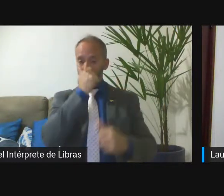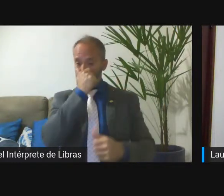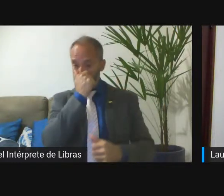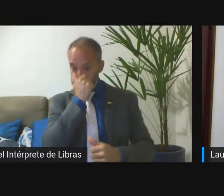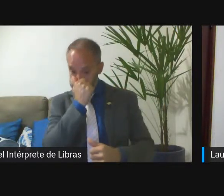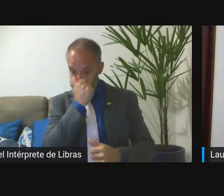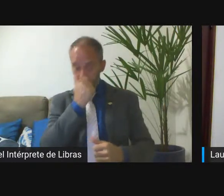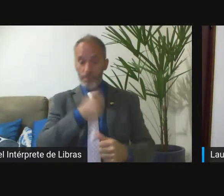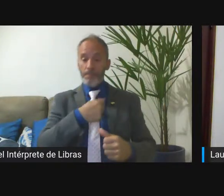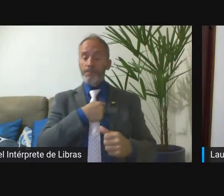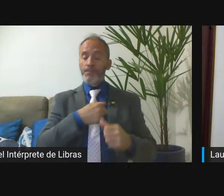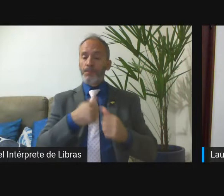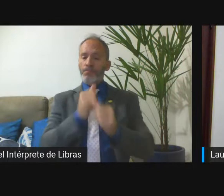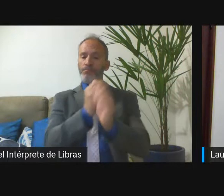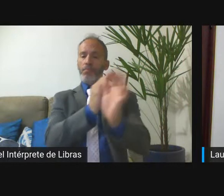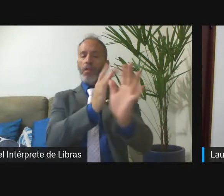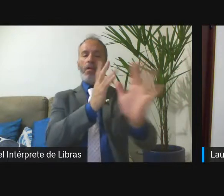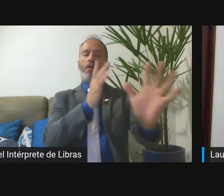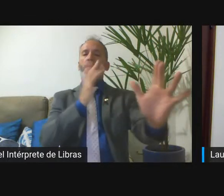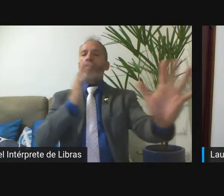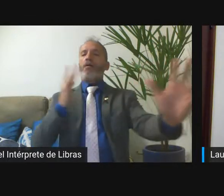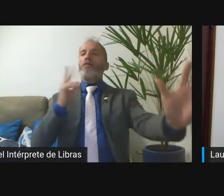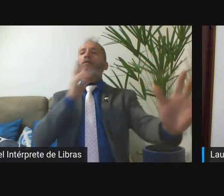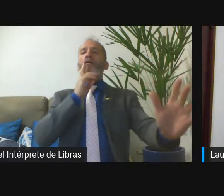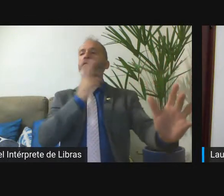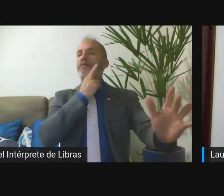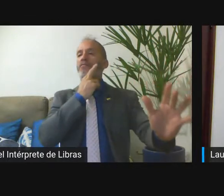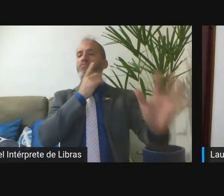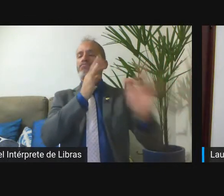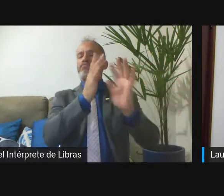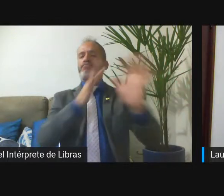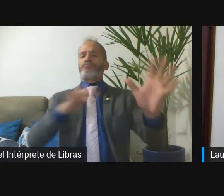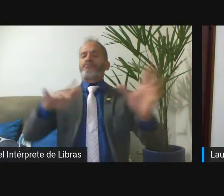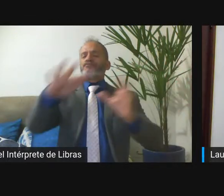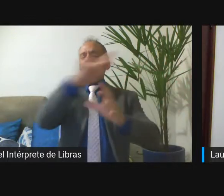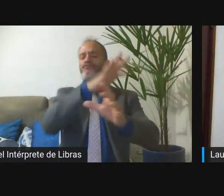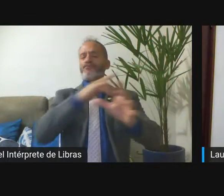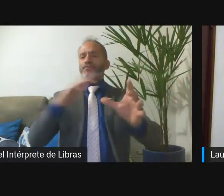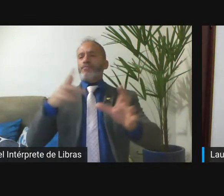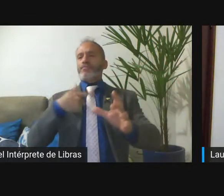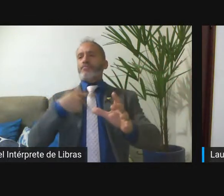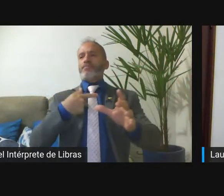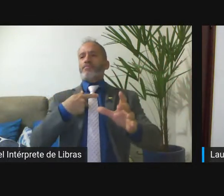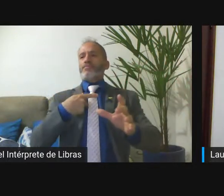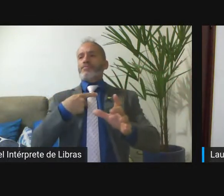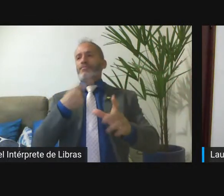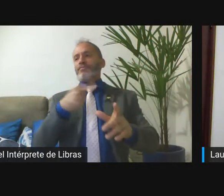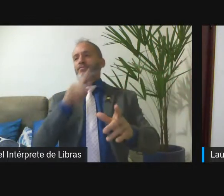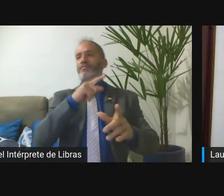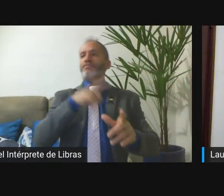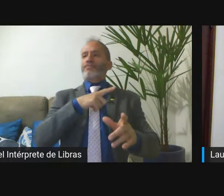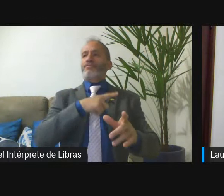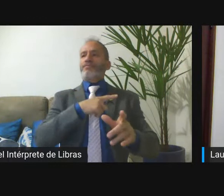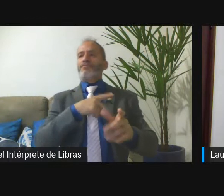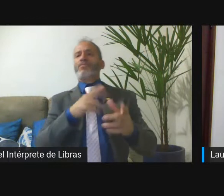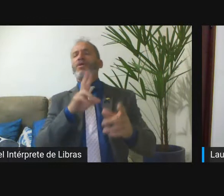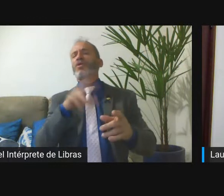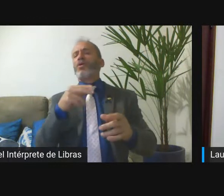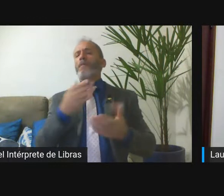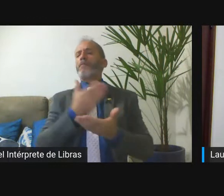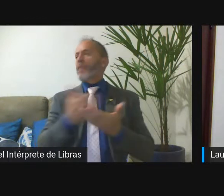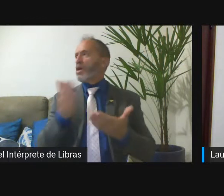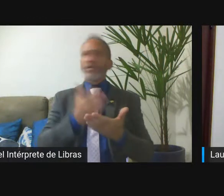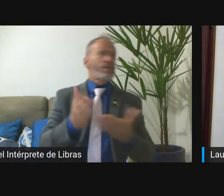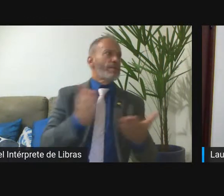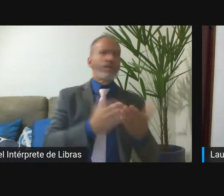A fila do Rio era uma tristeza, mas vivia cheia, mesmo quando era o cordeiro. E quem nunca ficou perdido entre